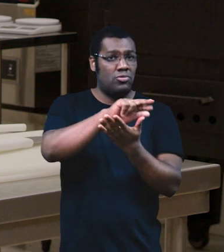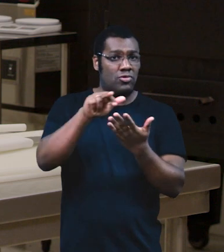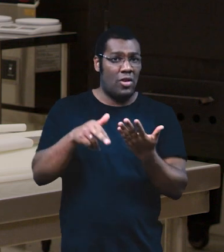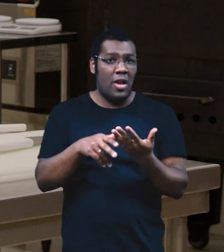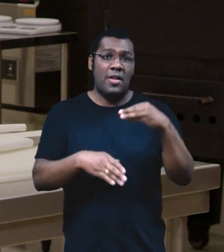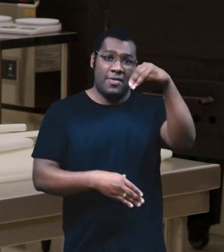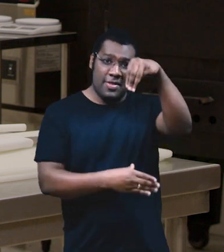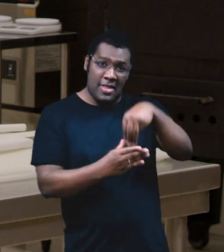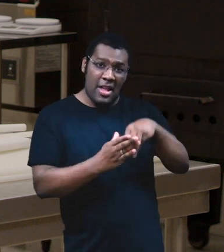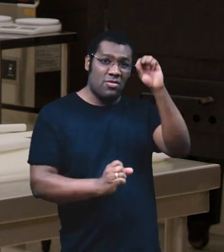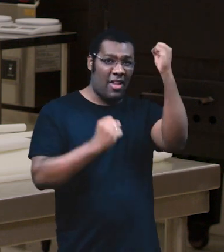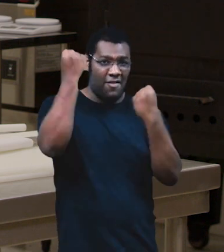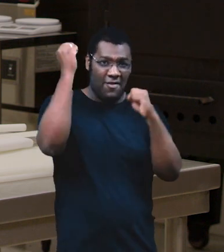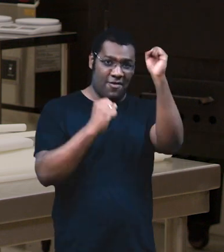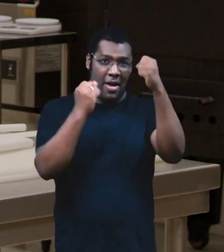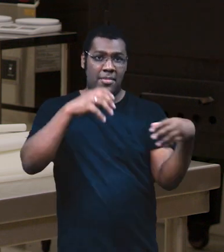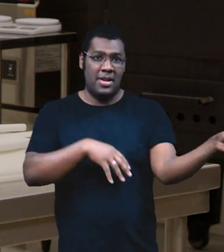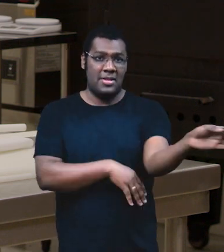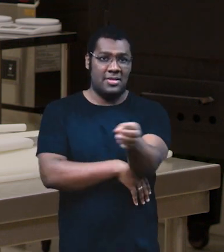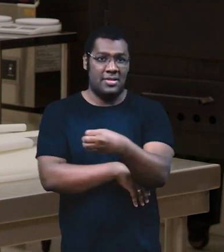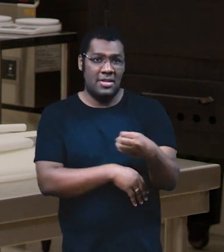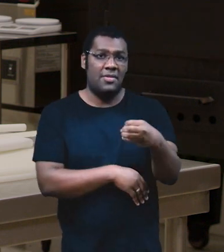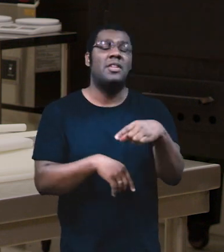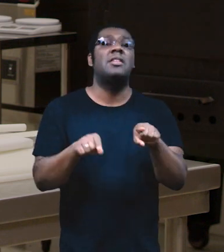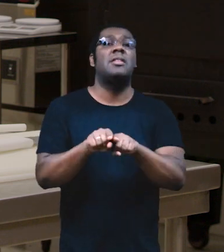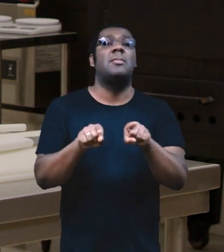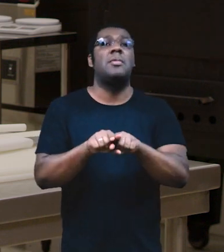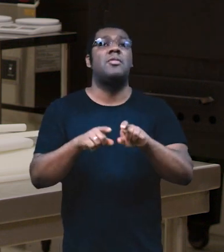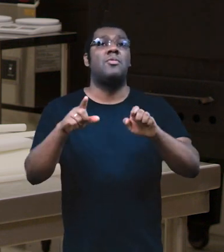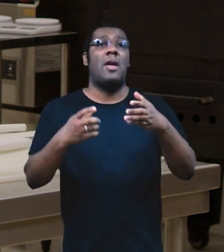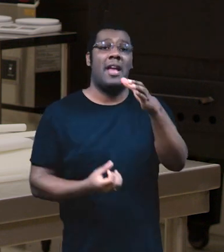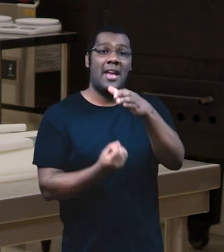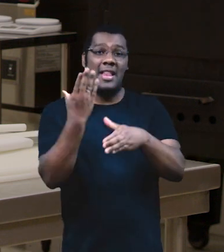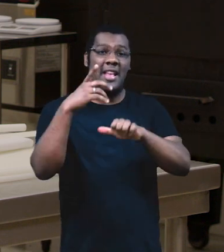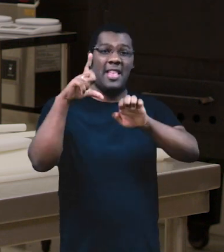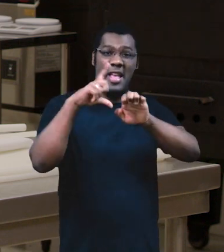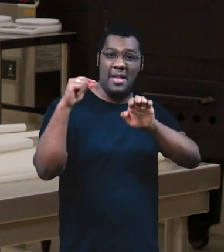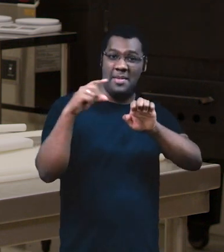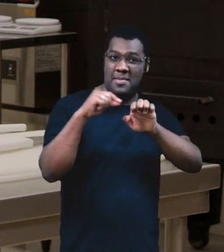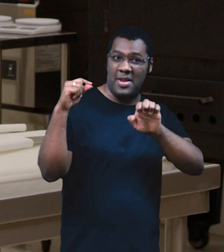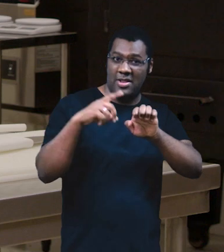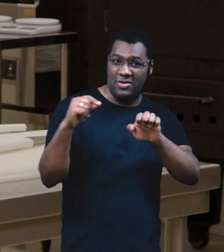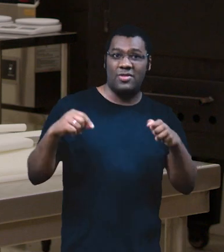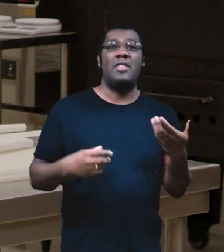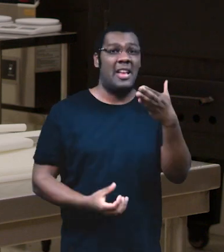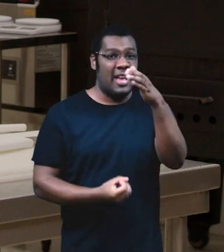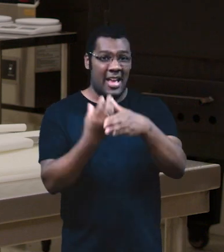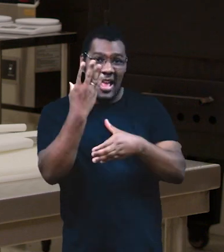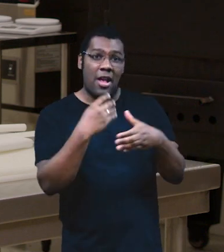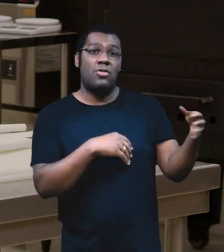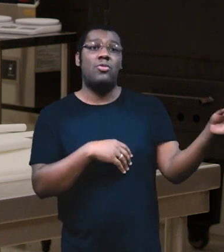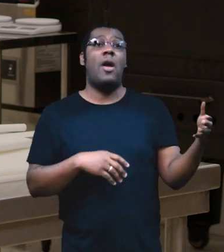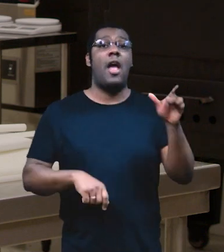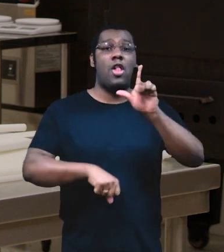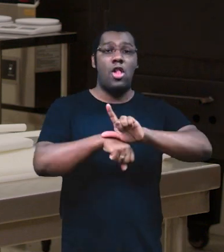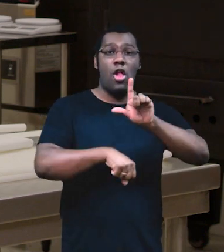fazendo o empreendimento dele, montando a cervejaria artesanal dele, ou trabalhando como mestre cervejeiro com